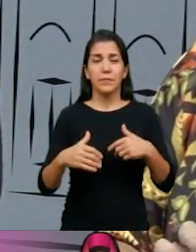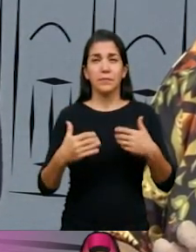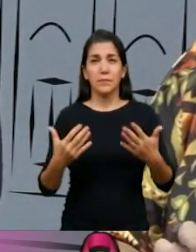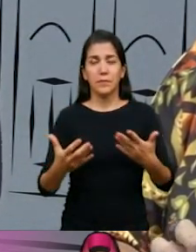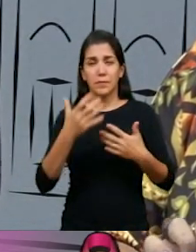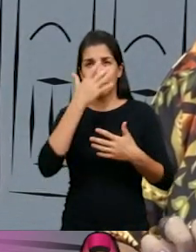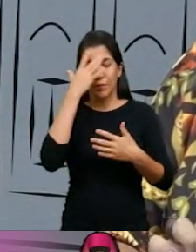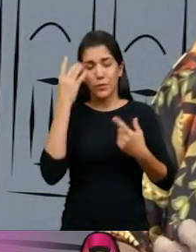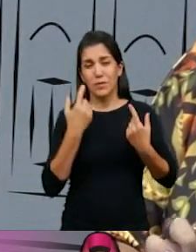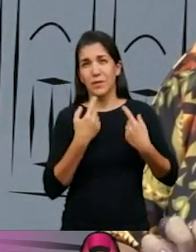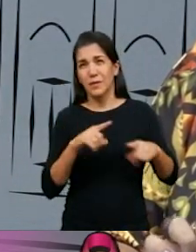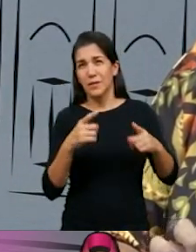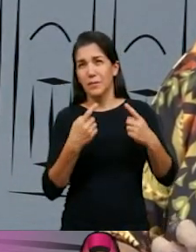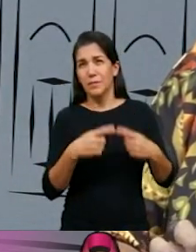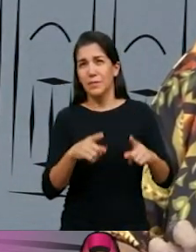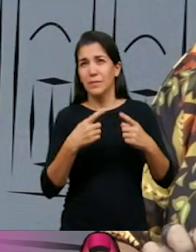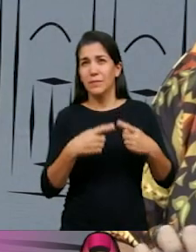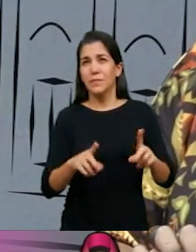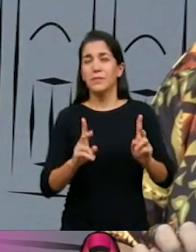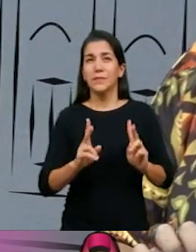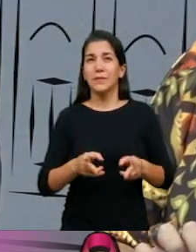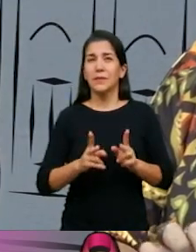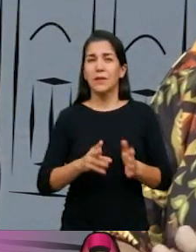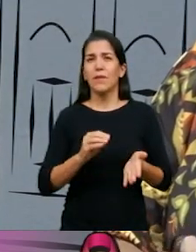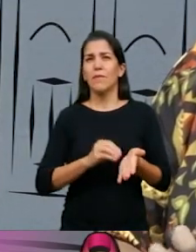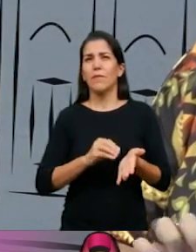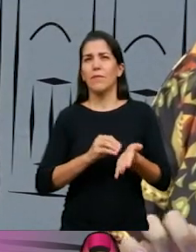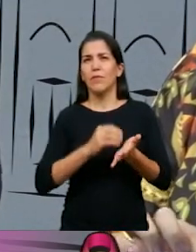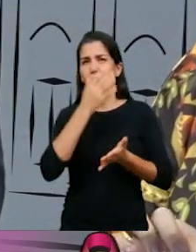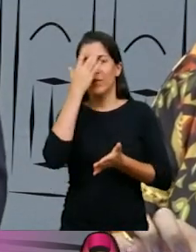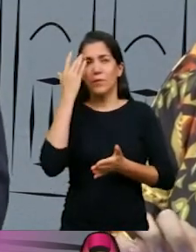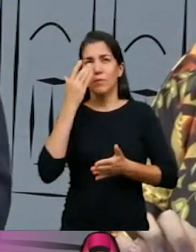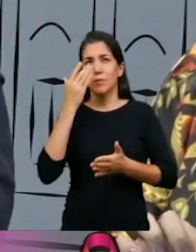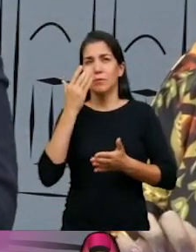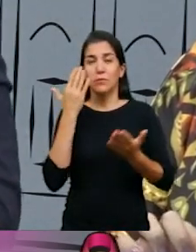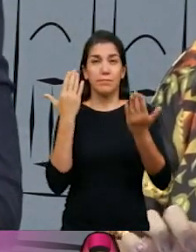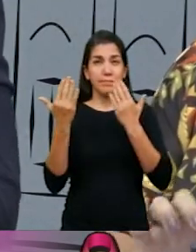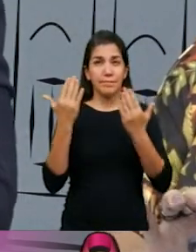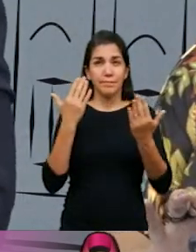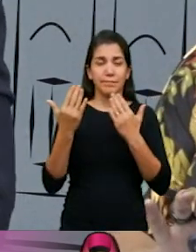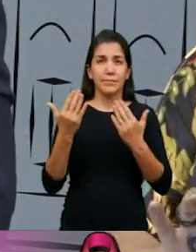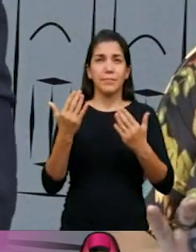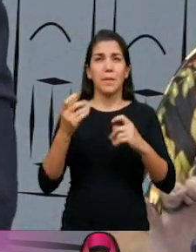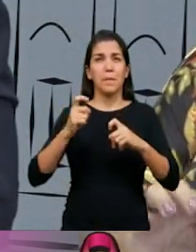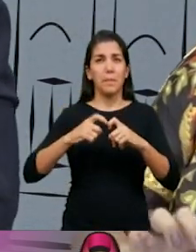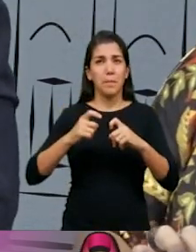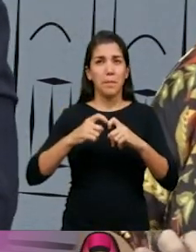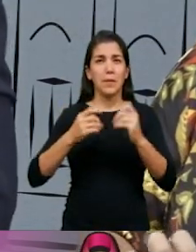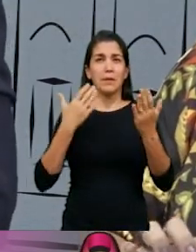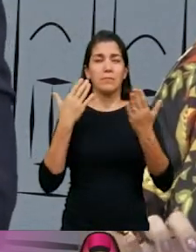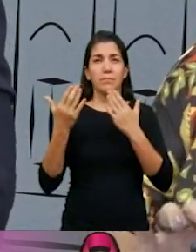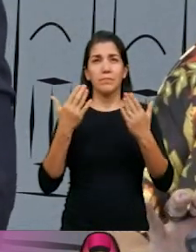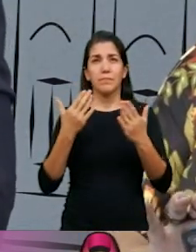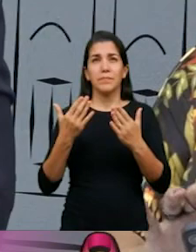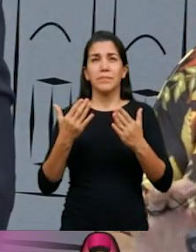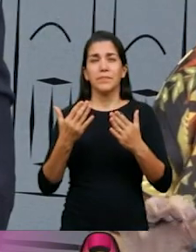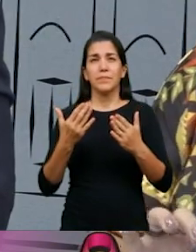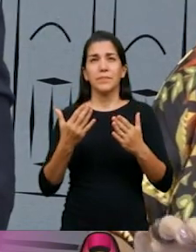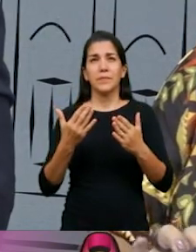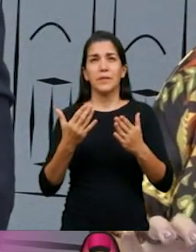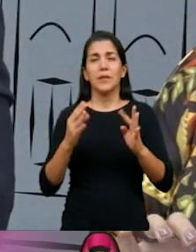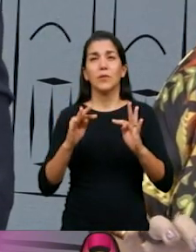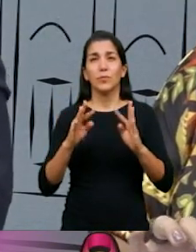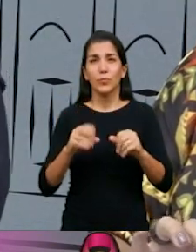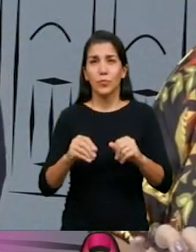os equipamentos, dizendo que há falta de psicólogos e psiquiatras e que uma grande parte do atendimento, inclusive,